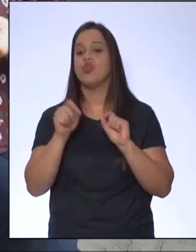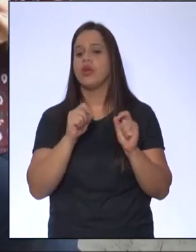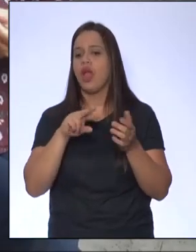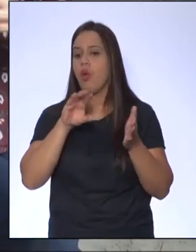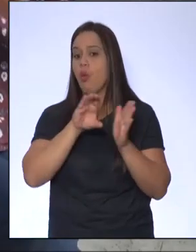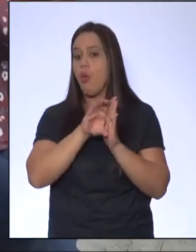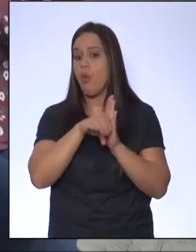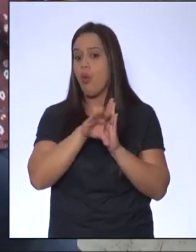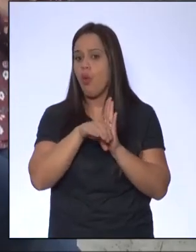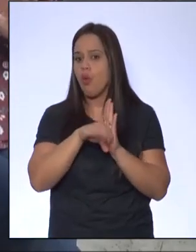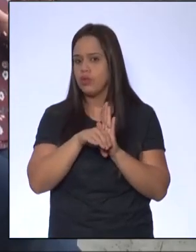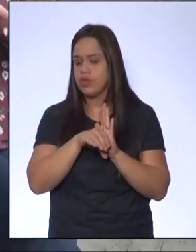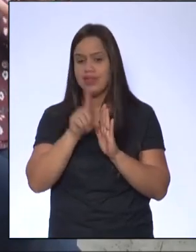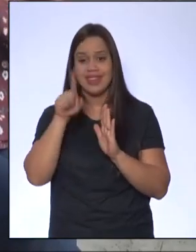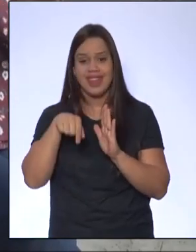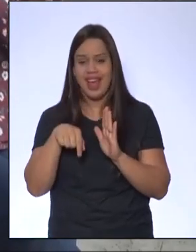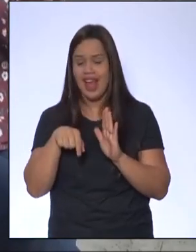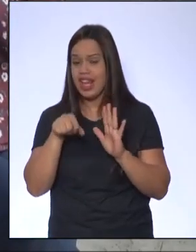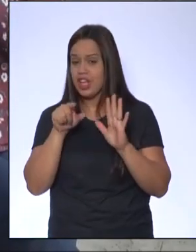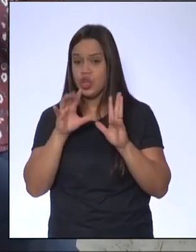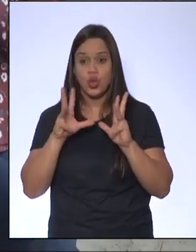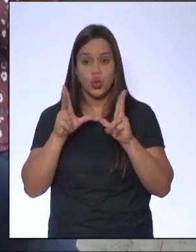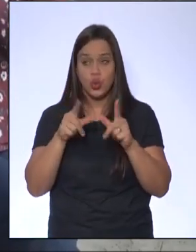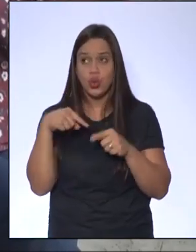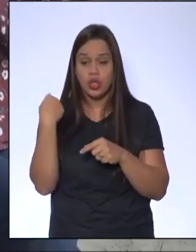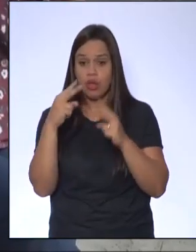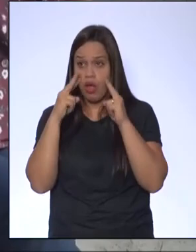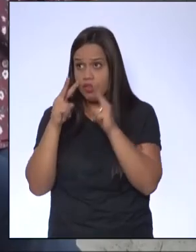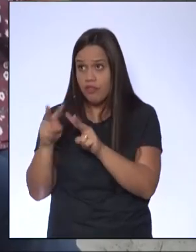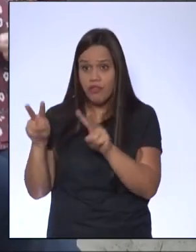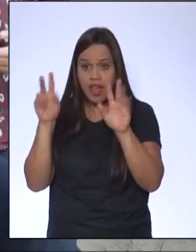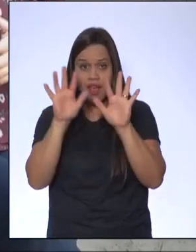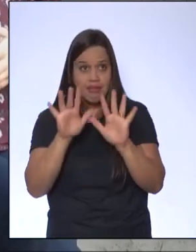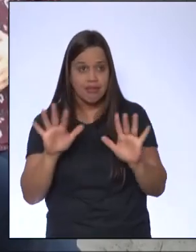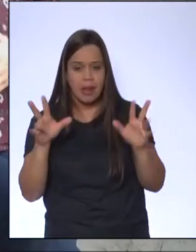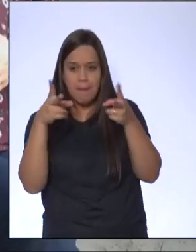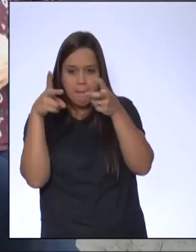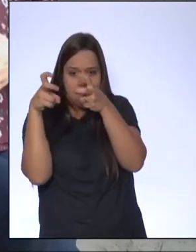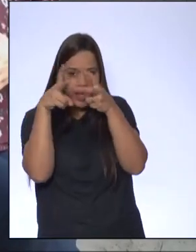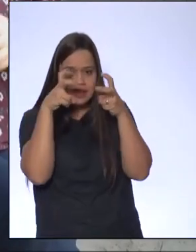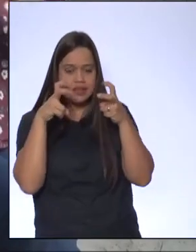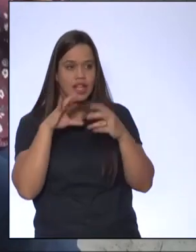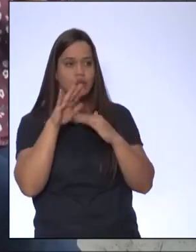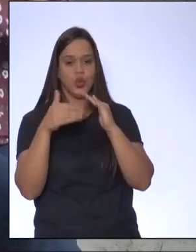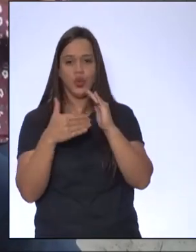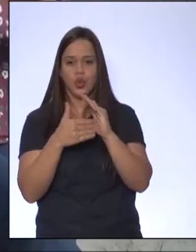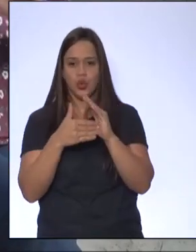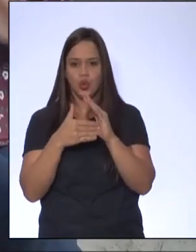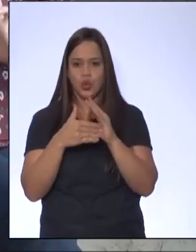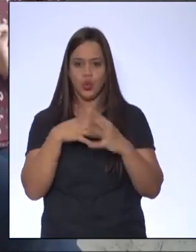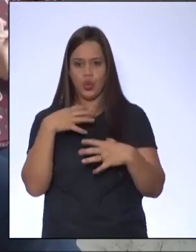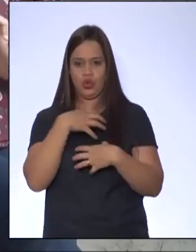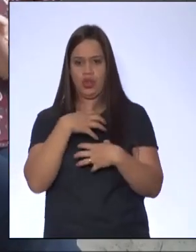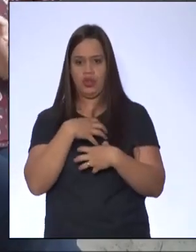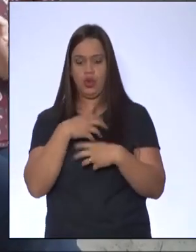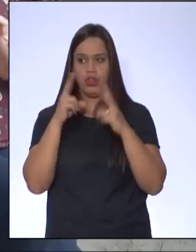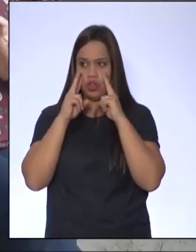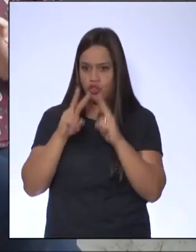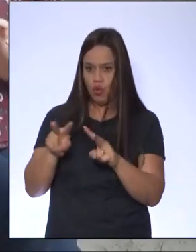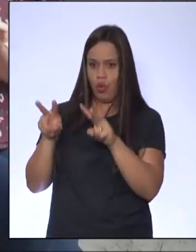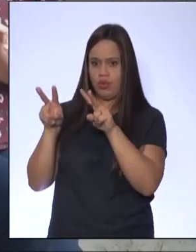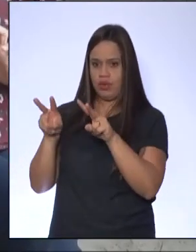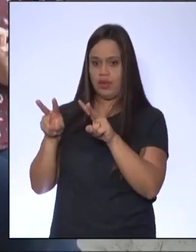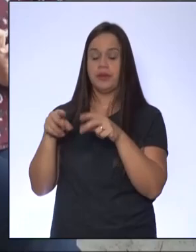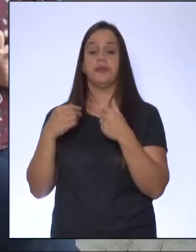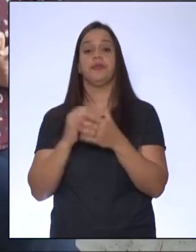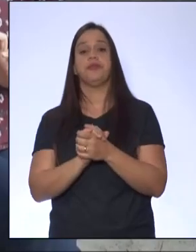conceito que envolve tudo aquilo que conseguimos ver ou perceber com os nossos sentidos quando olhamos para um lugar.